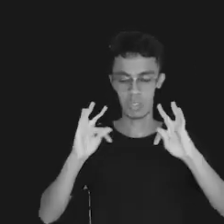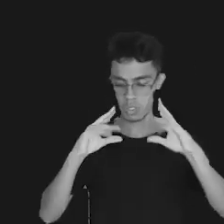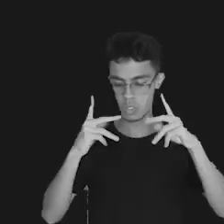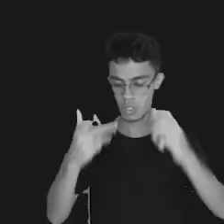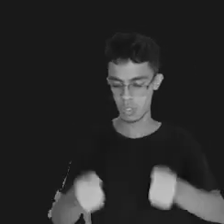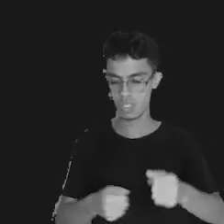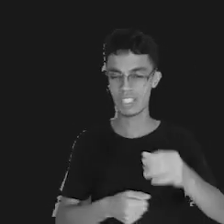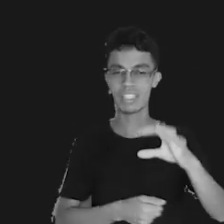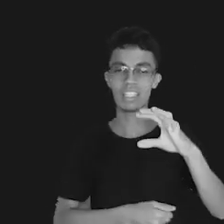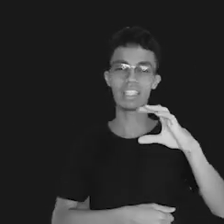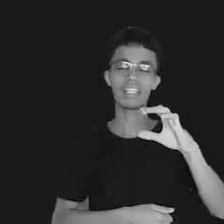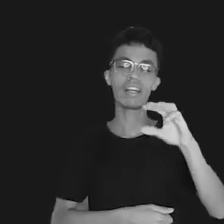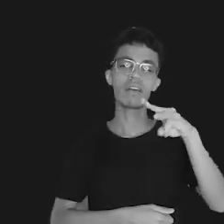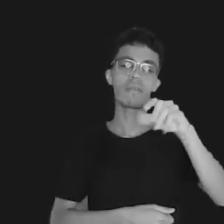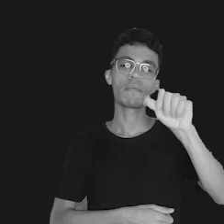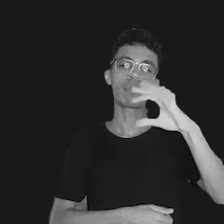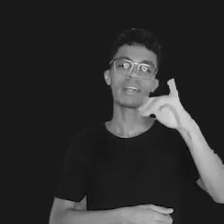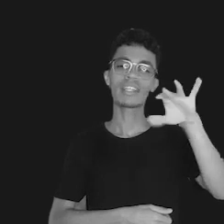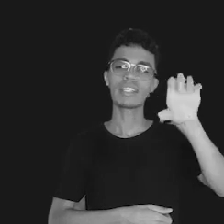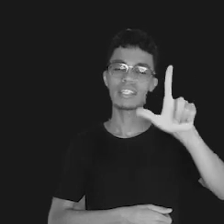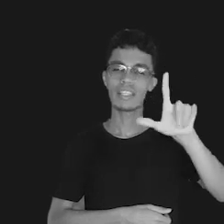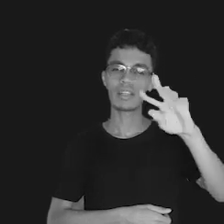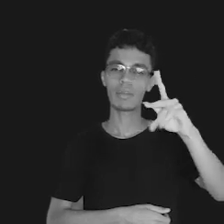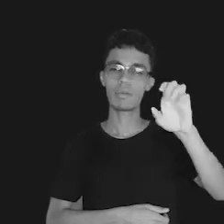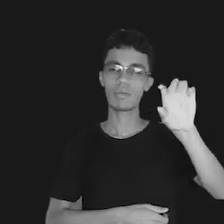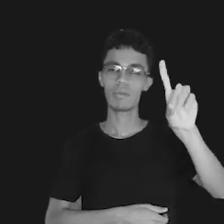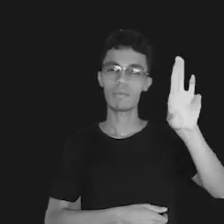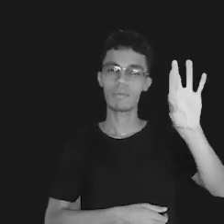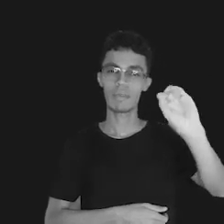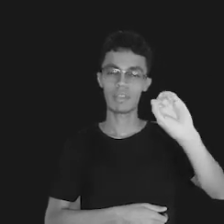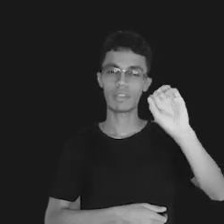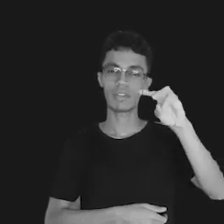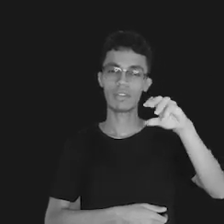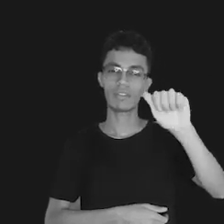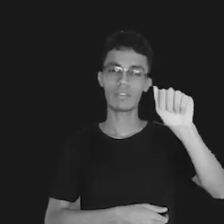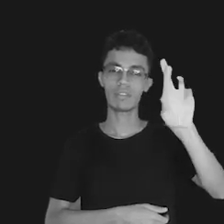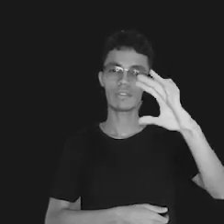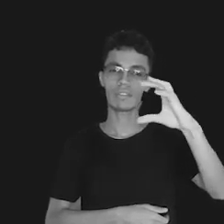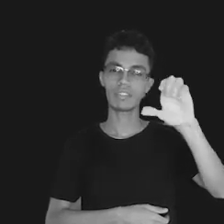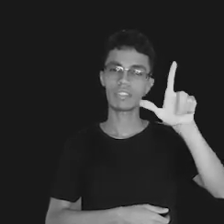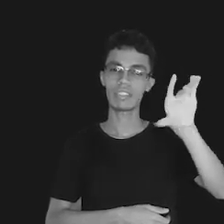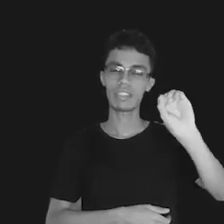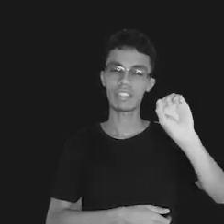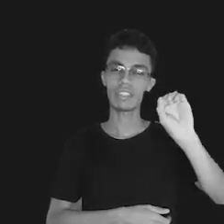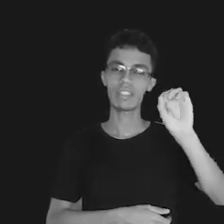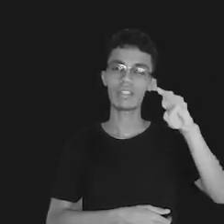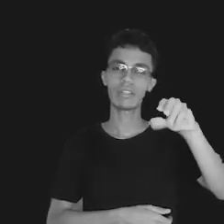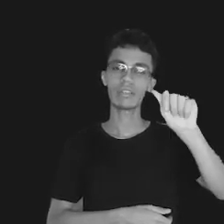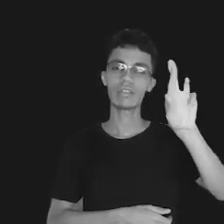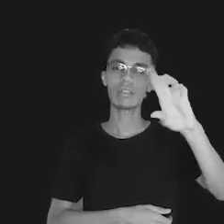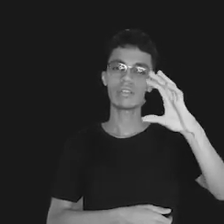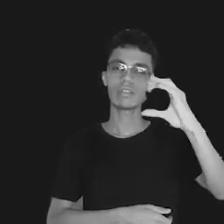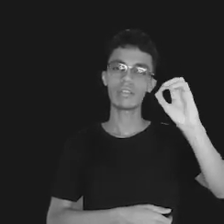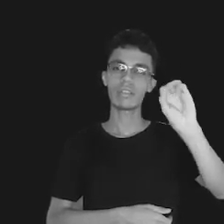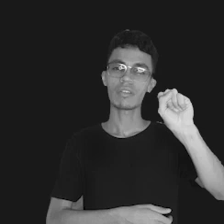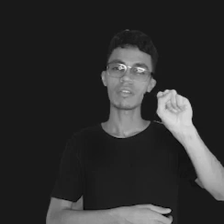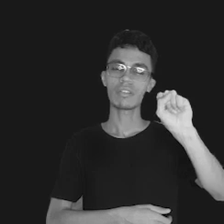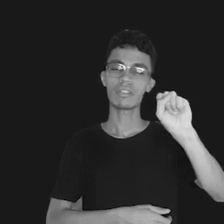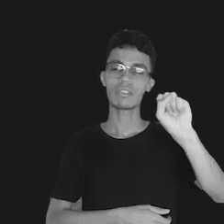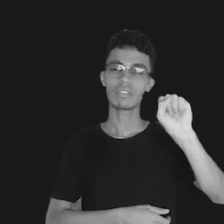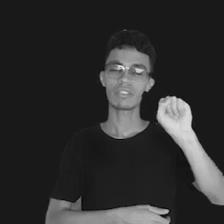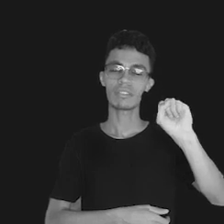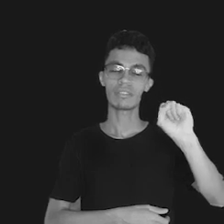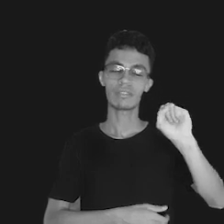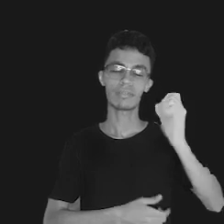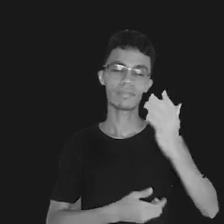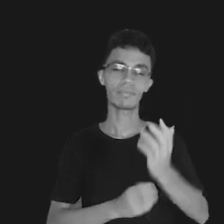José Tonesi, Maciel Silva, Pedro Nero, Marcelo Vilas Boas e o Marcos Veríssimo, e eu queria